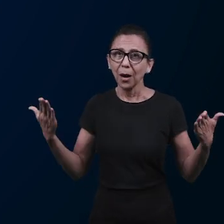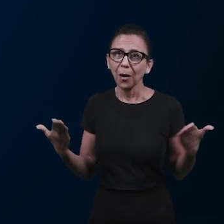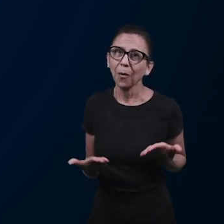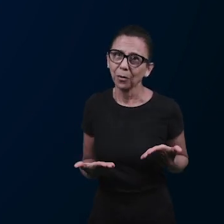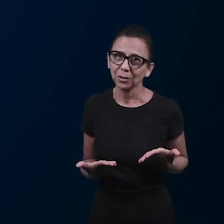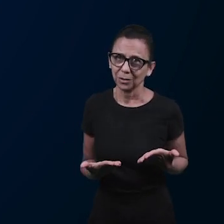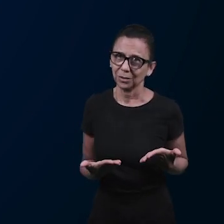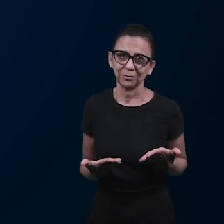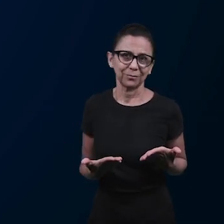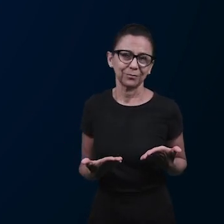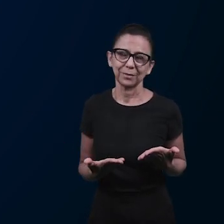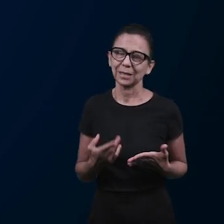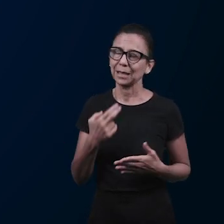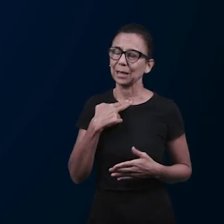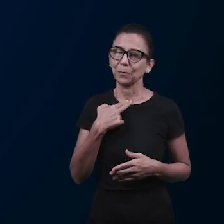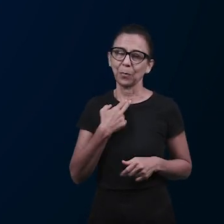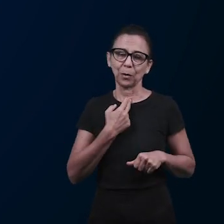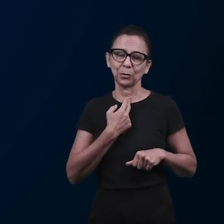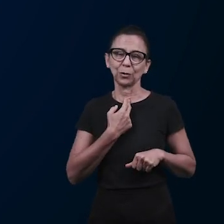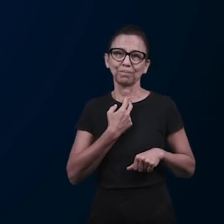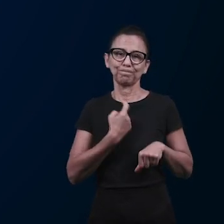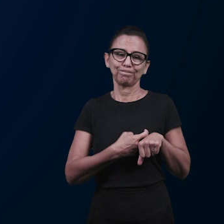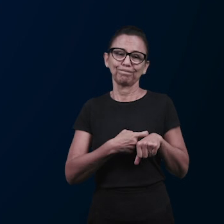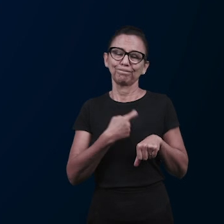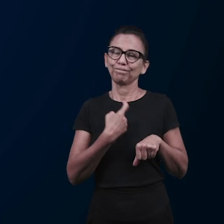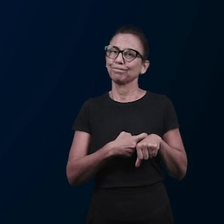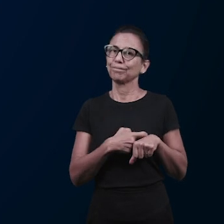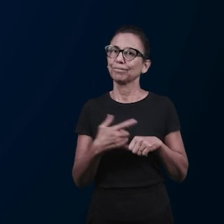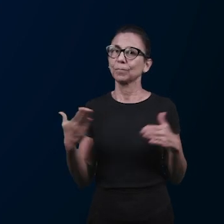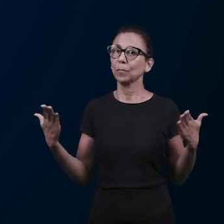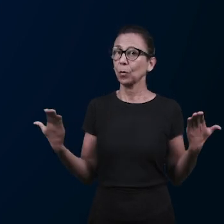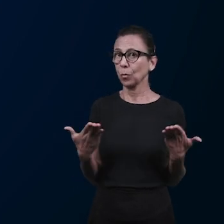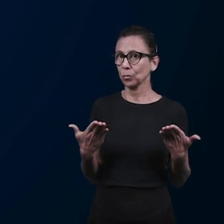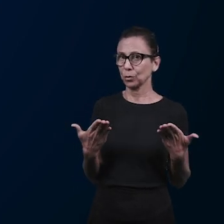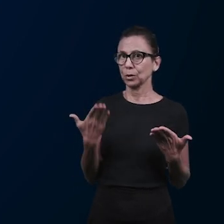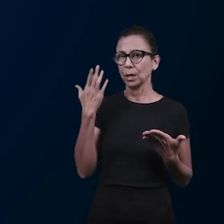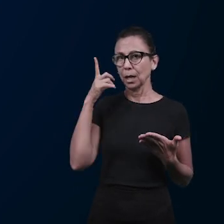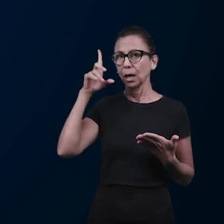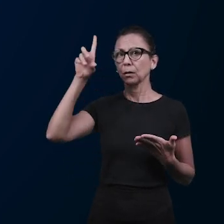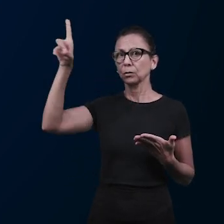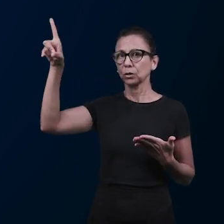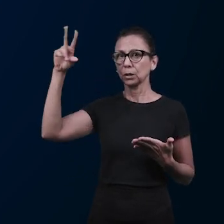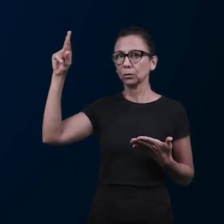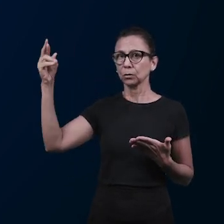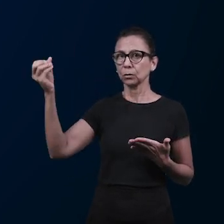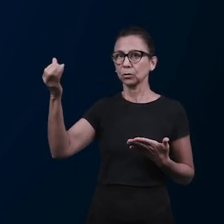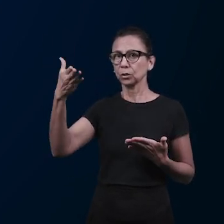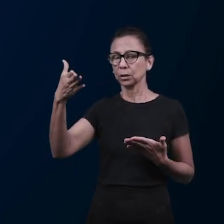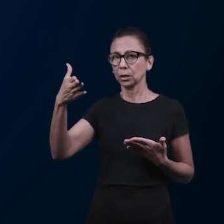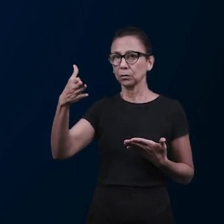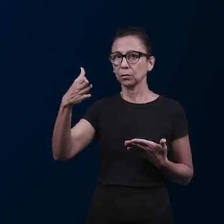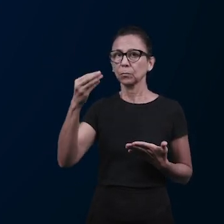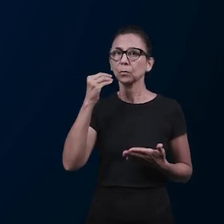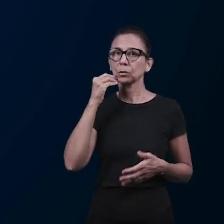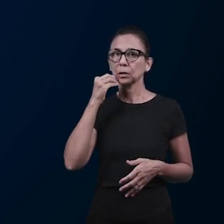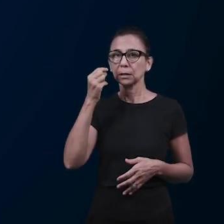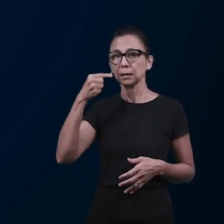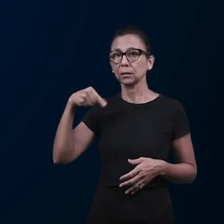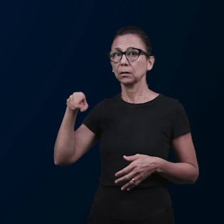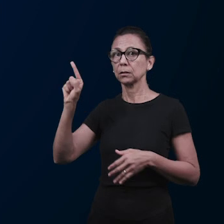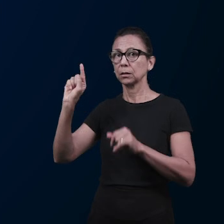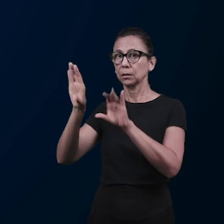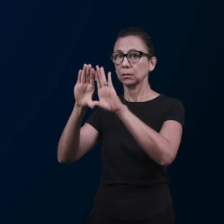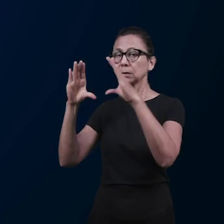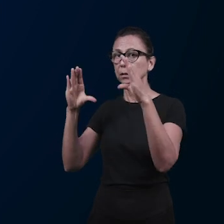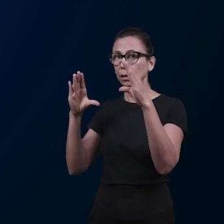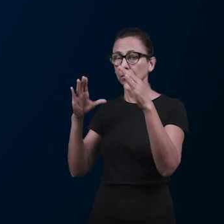hoje. O homem não pode endurecer o coração. Hoje é o dia aceitável da salvação. Hoje é a oportunidade que nós temos de morar com o